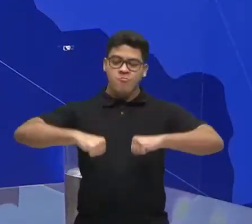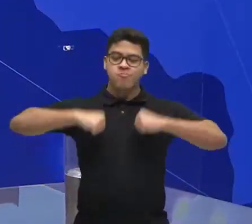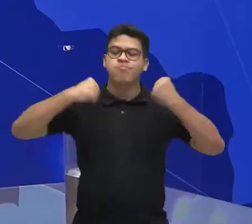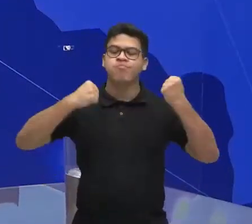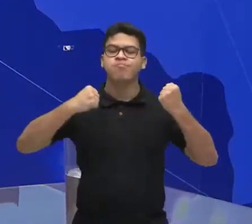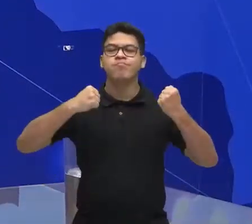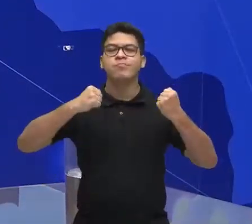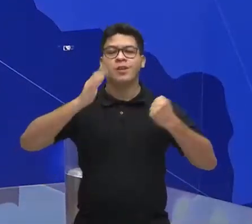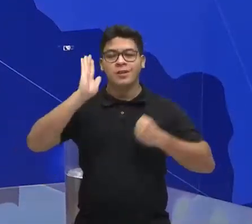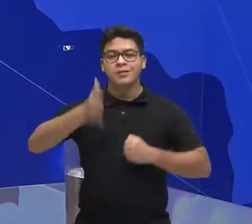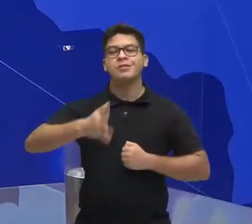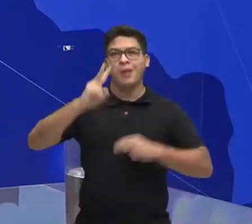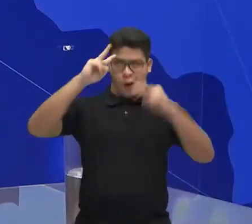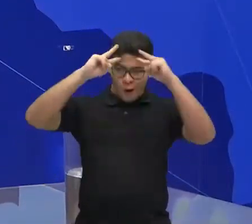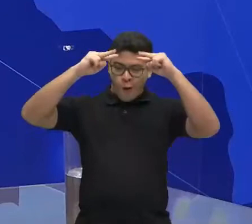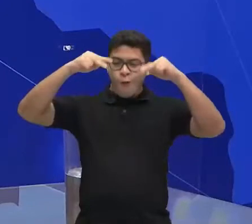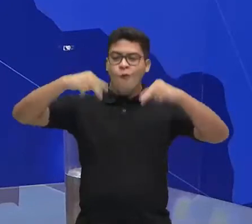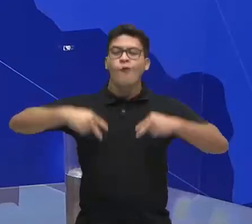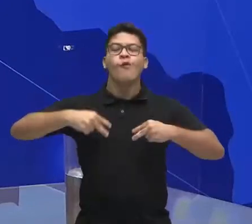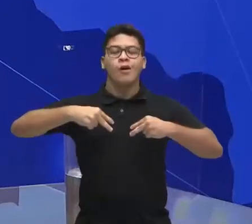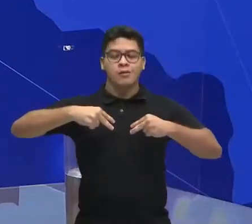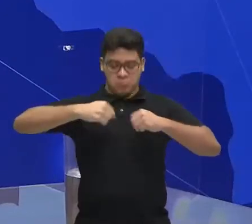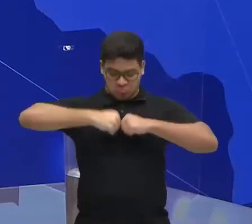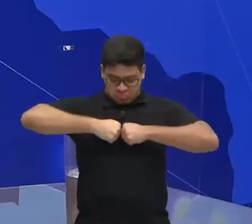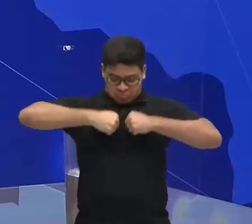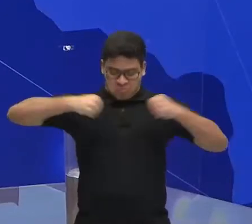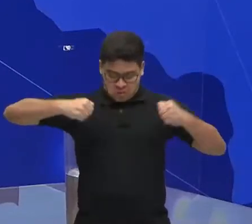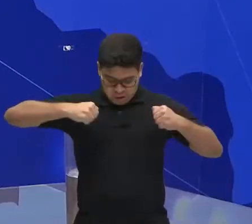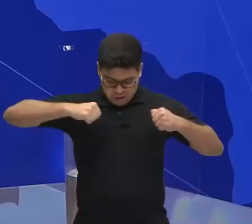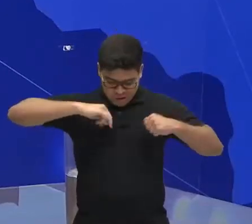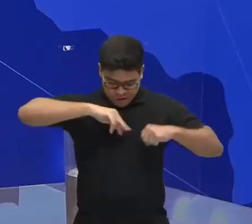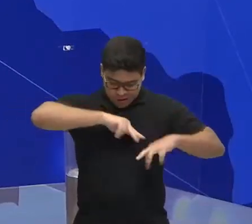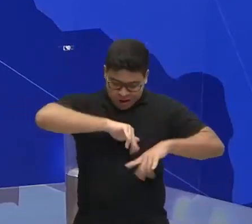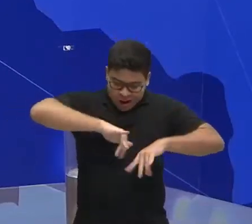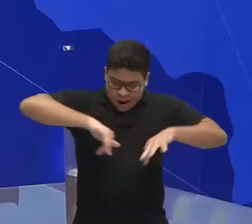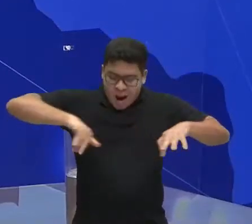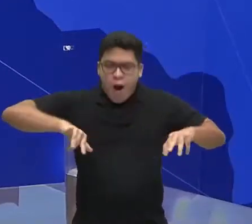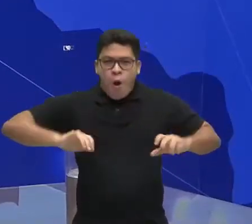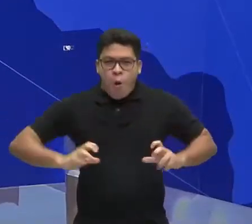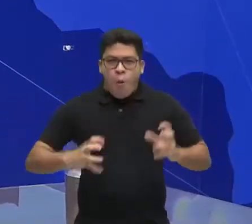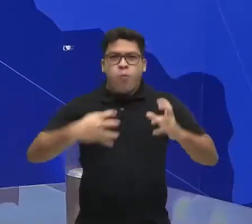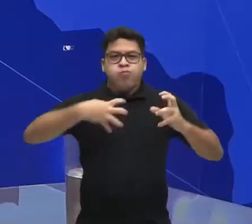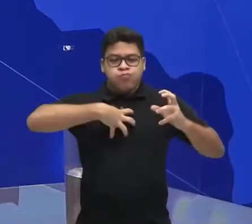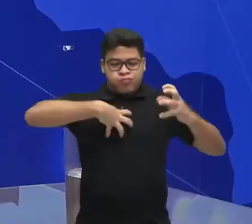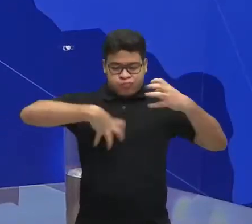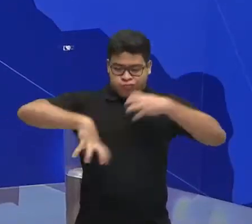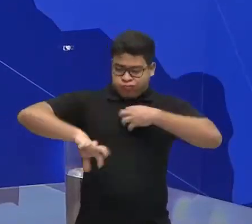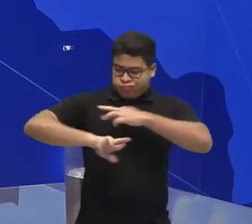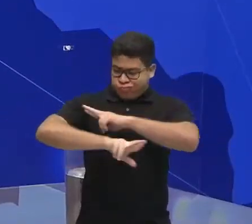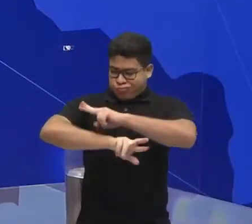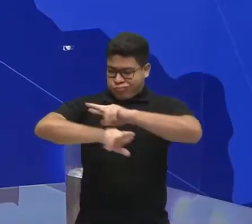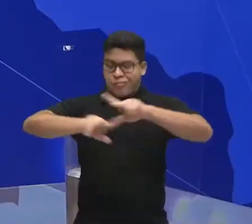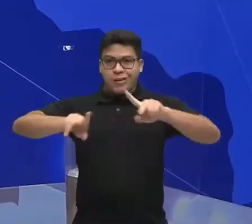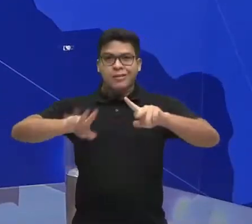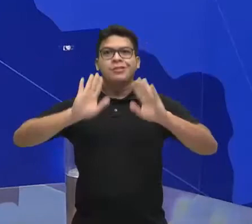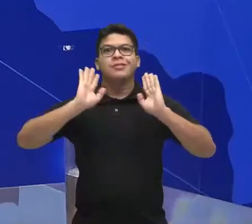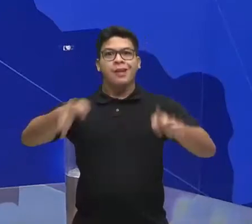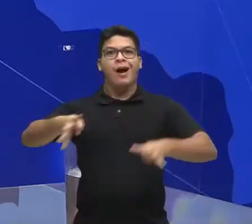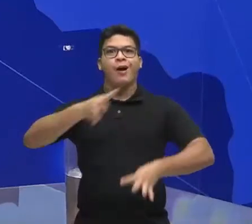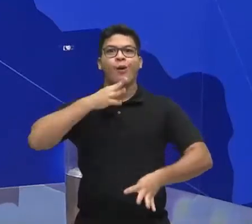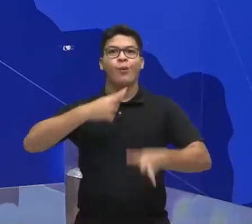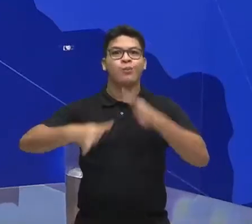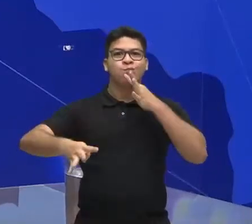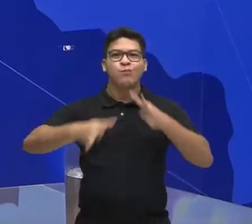de mim, me conheço um pouco mais a partir dali. Vivi todos os sofrimentos que já vivi, com as alegrias também, e eu